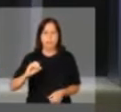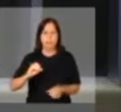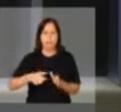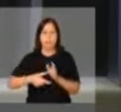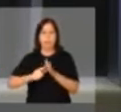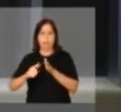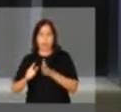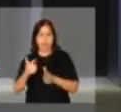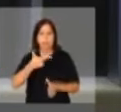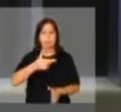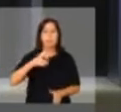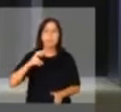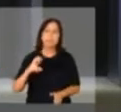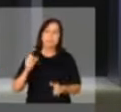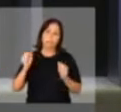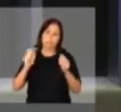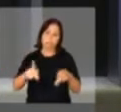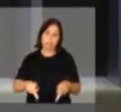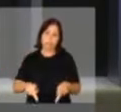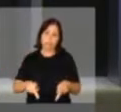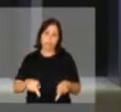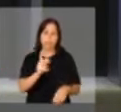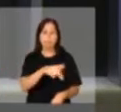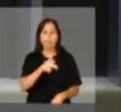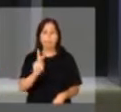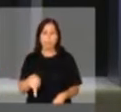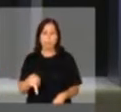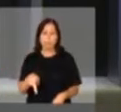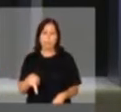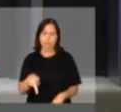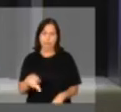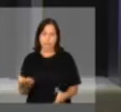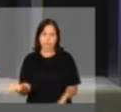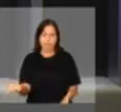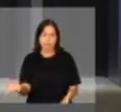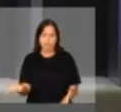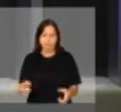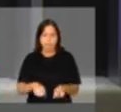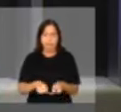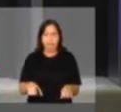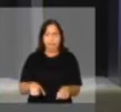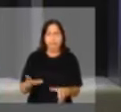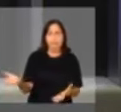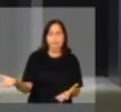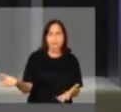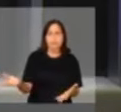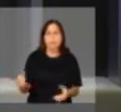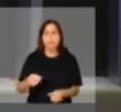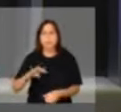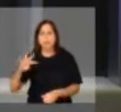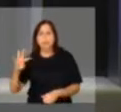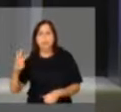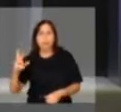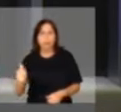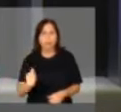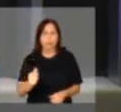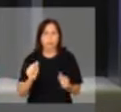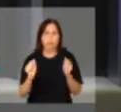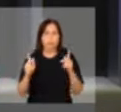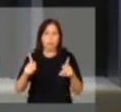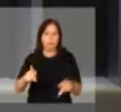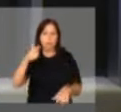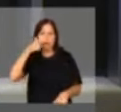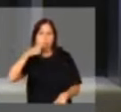mais com 25 anos. Para se aposentar proporcionalmente. A professora, para se aposentar integralmente, teria que